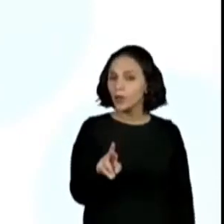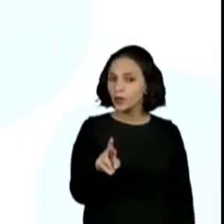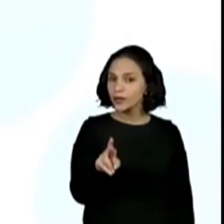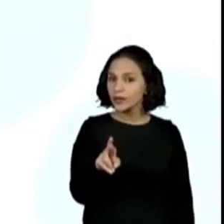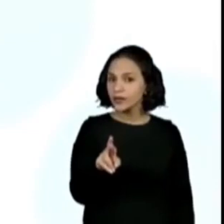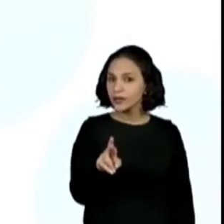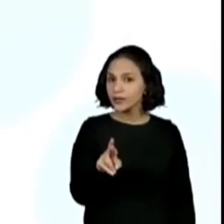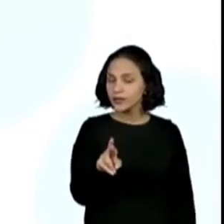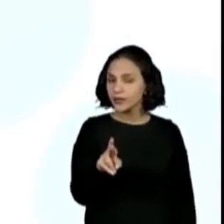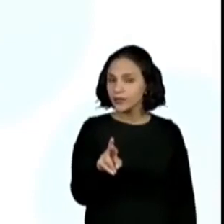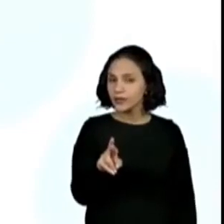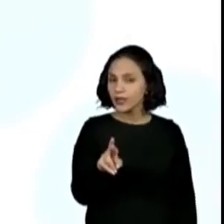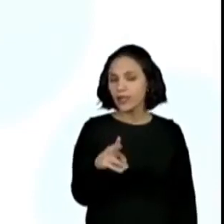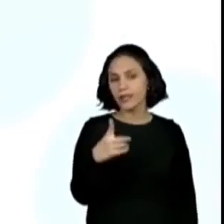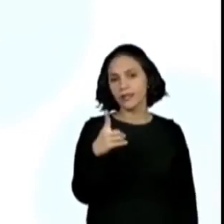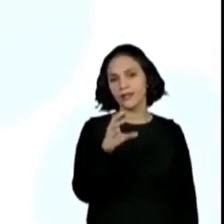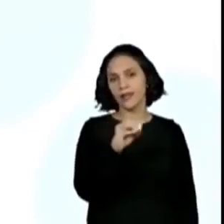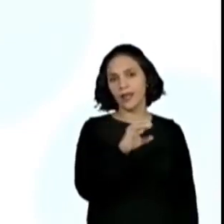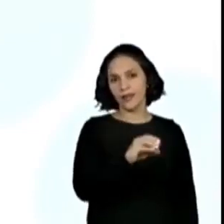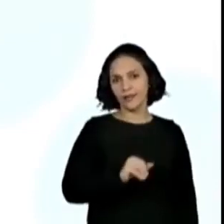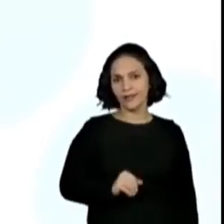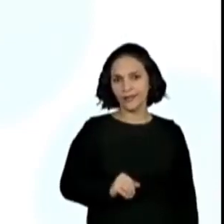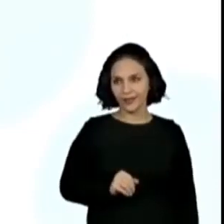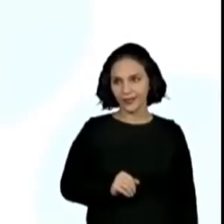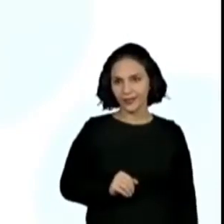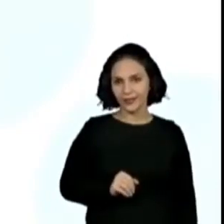resultado é igual a